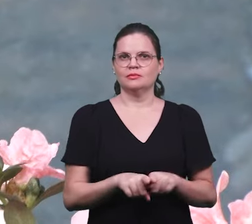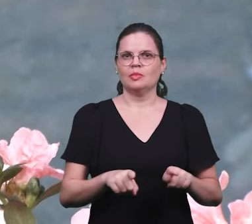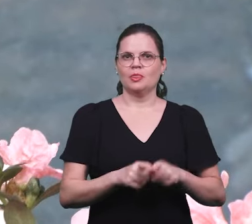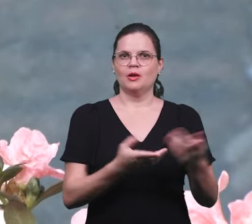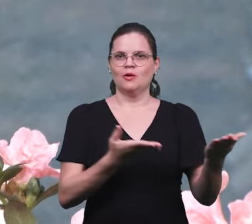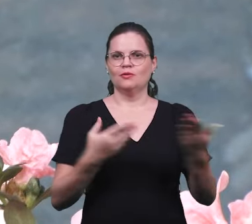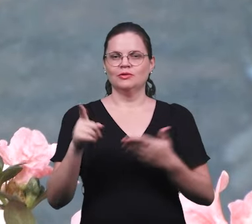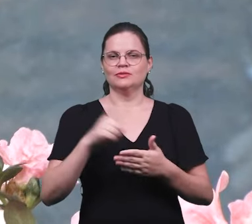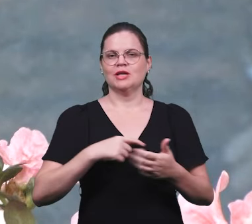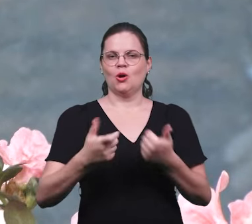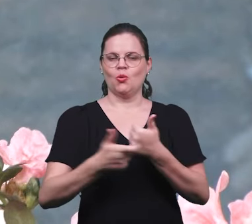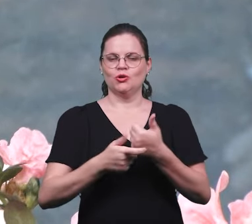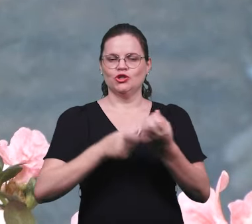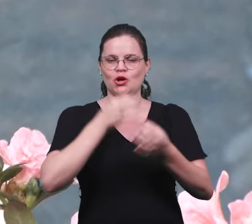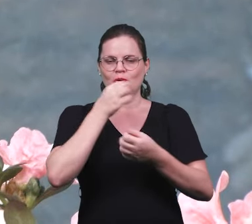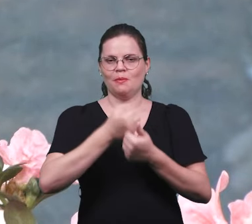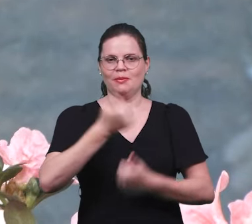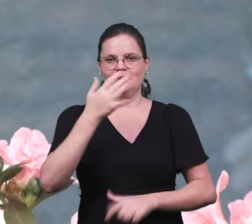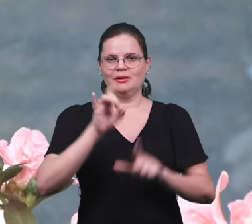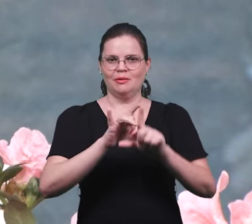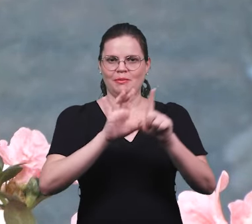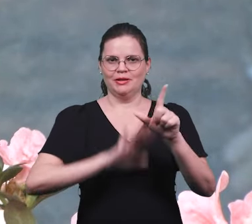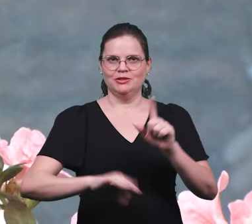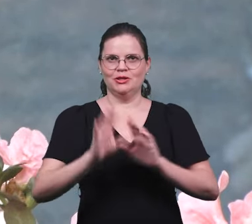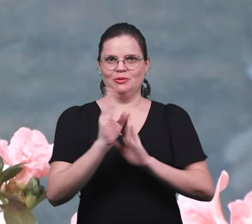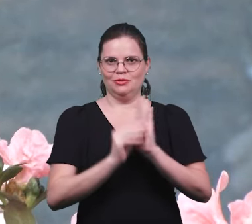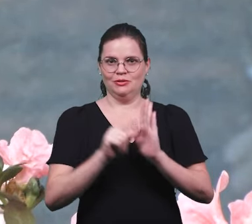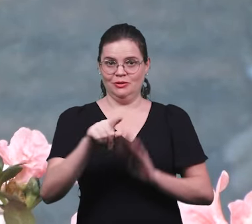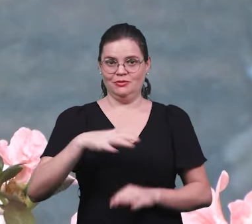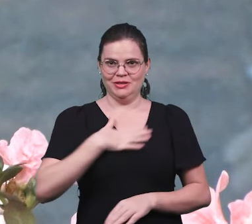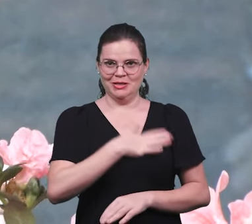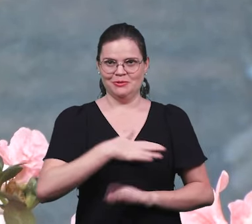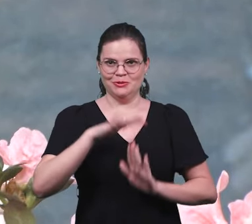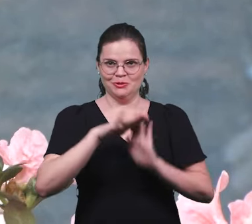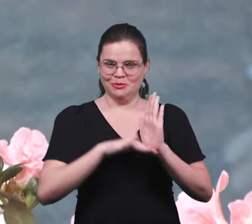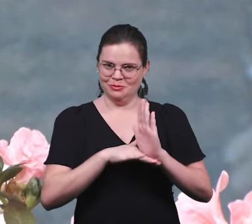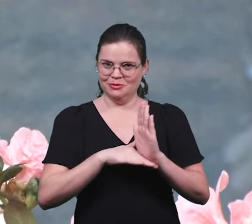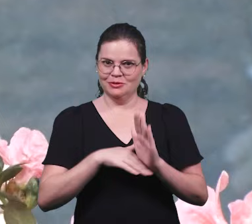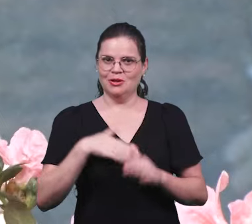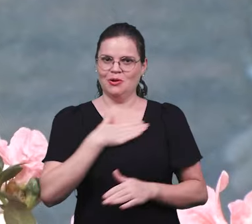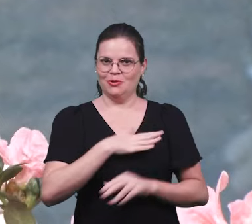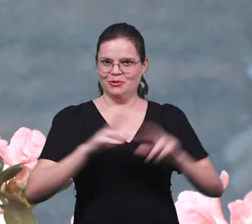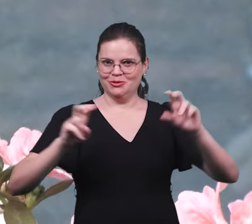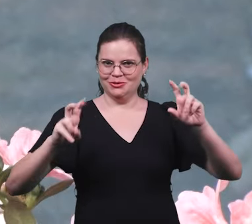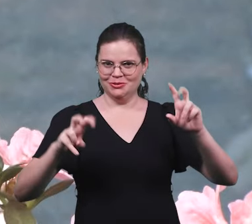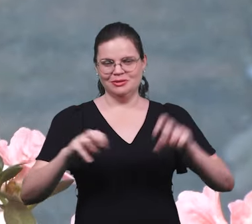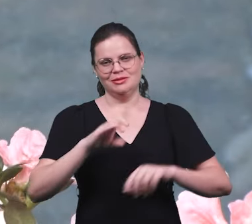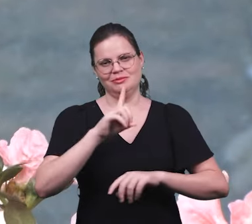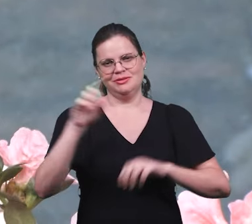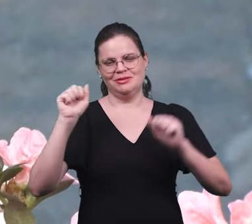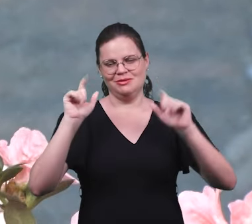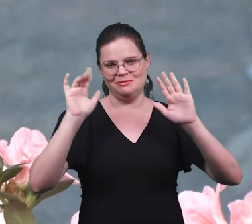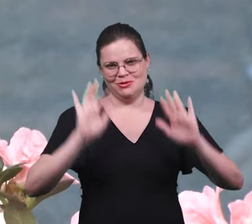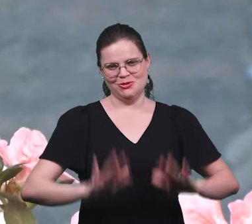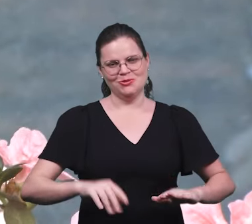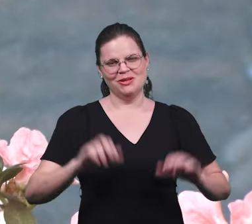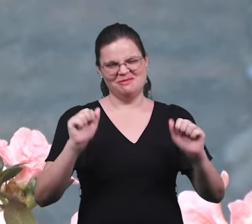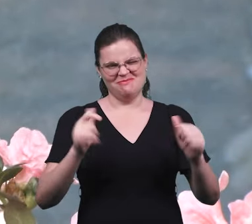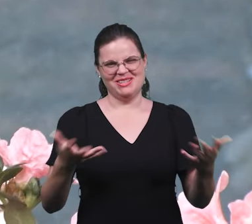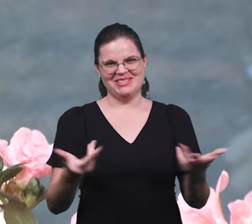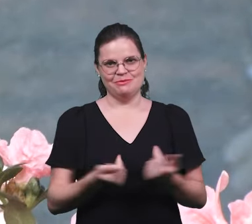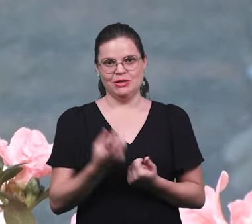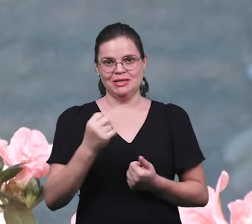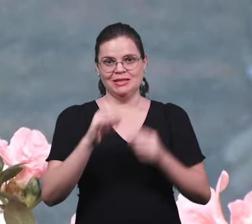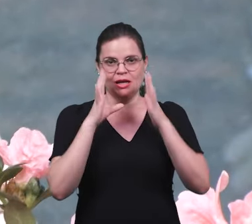convido você a curtir, comentar e compartilhar este conteúdo. Você gostou desse programa? Gostou do tema? Que bênção maravilhosa! Se você